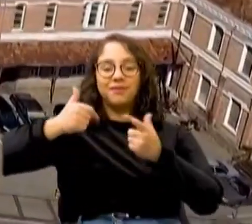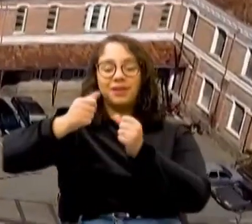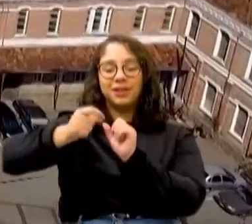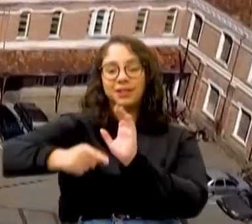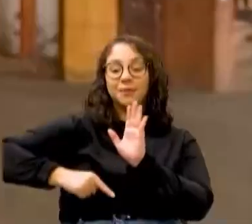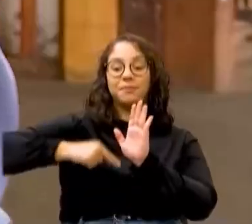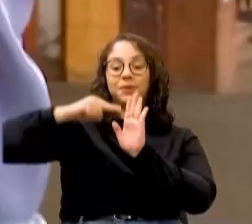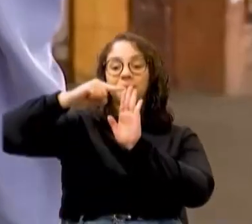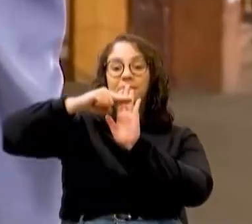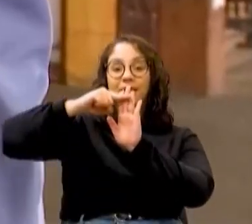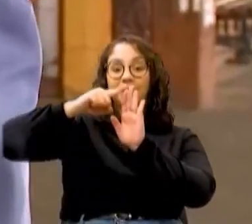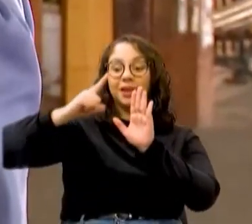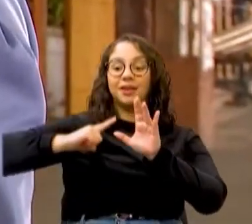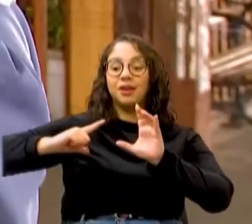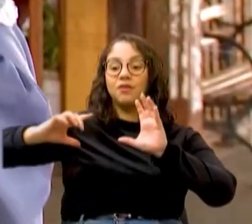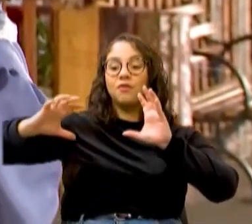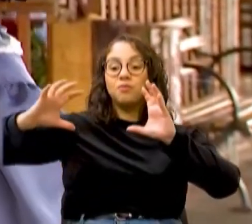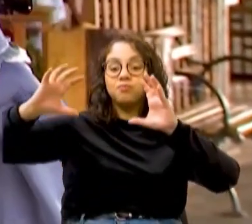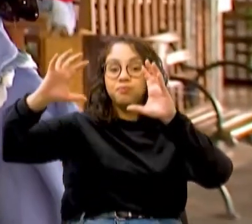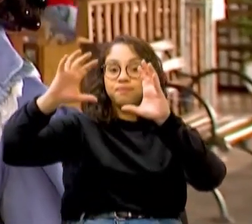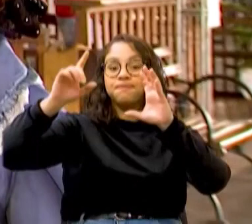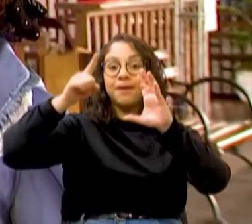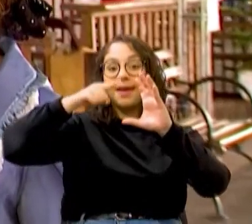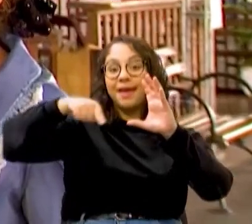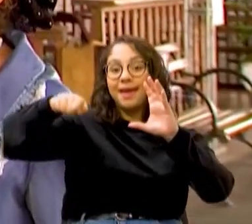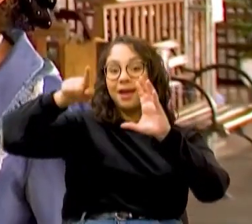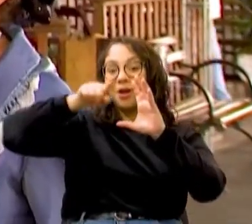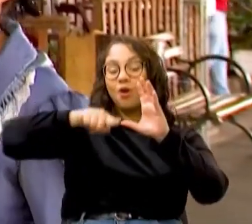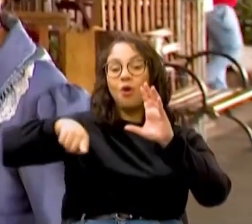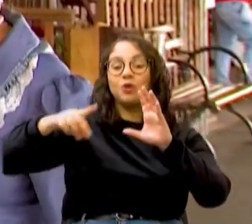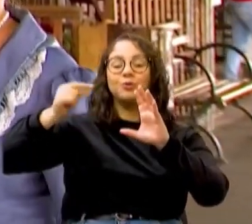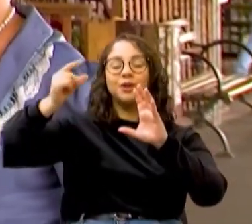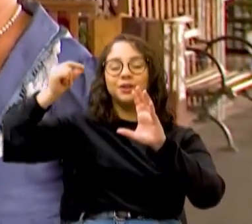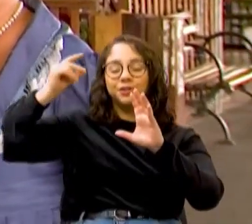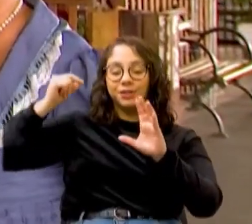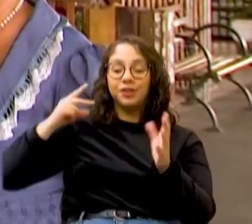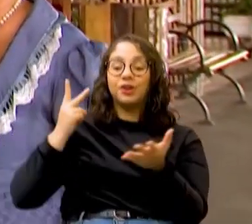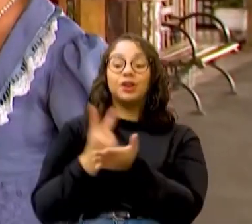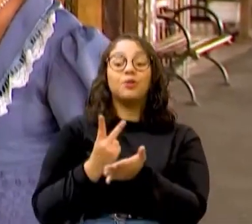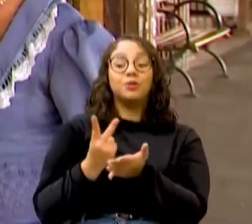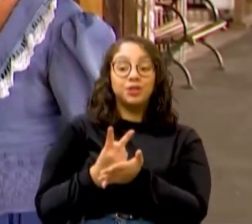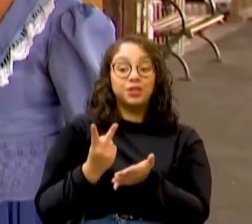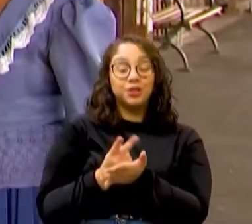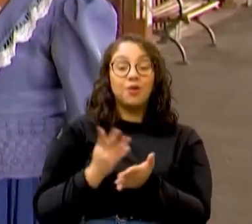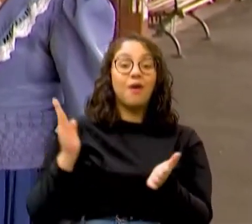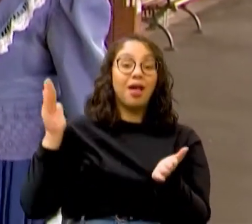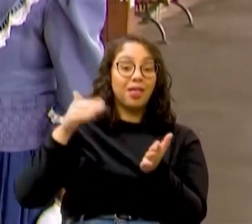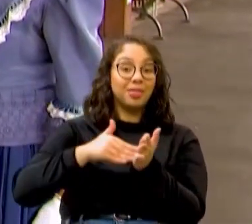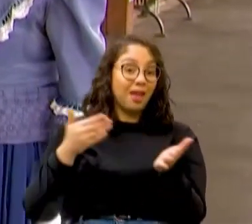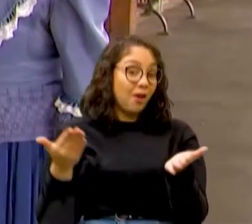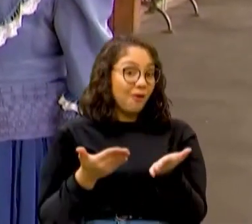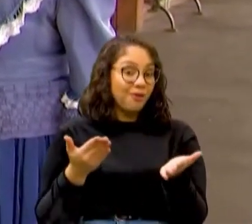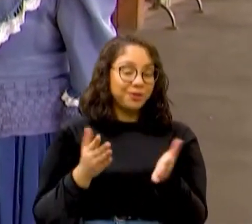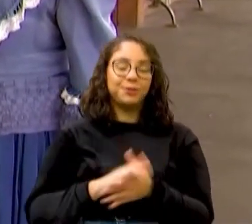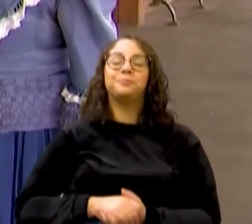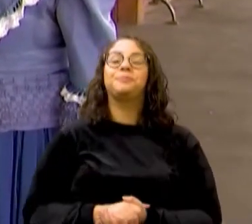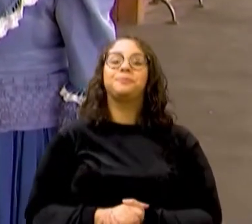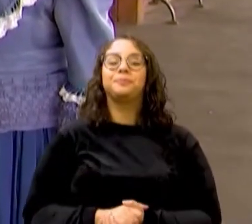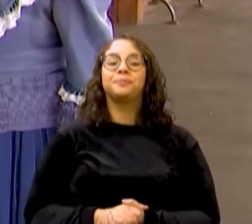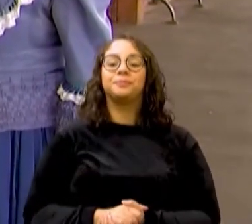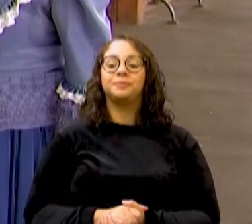em primeiro lugar eu vou falar desse relógio antigo dessa arquitetura que prevaleceu ainda né durante